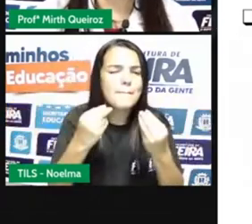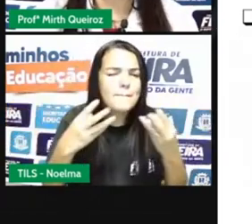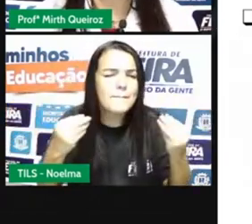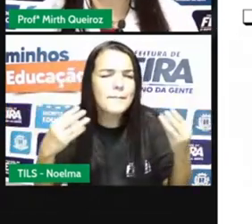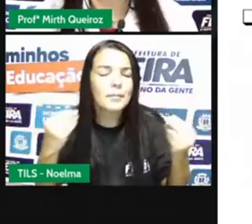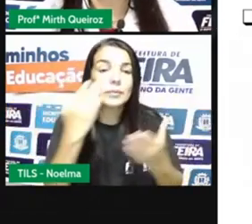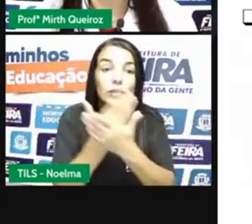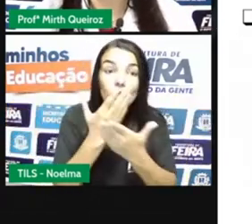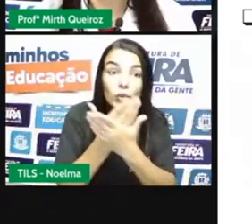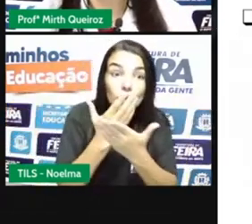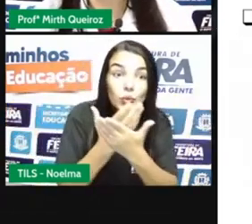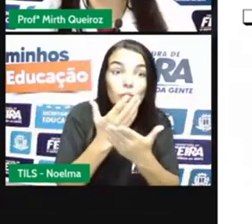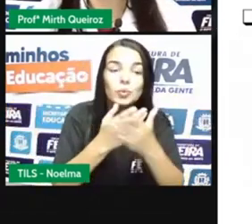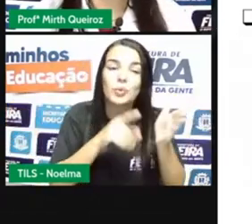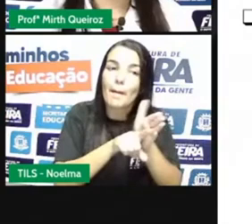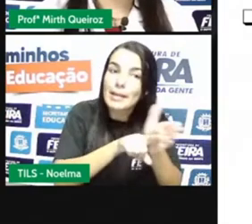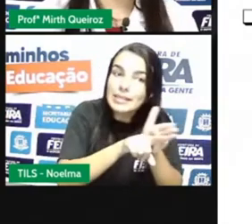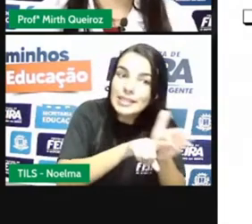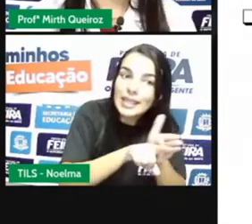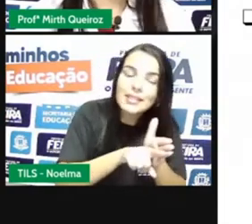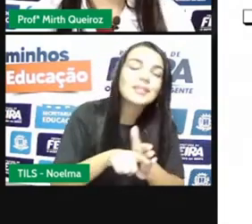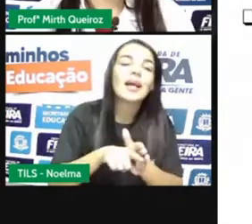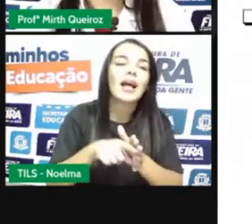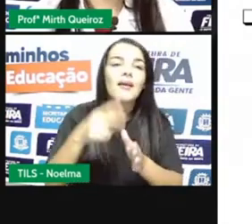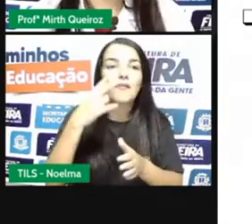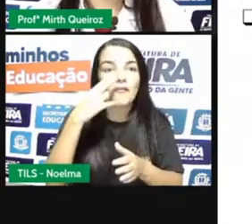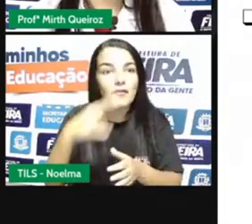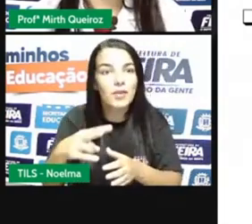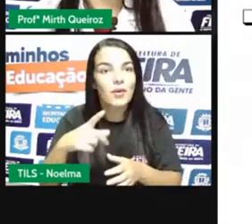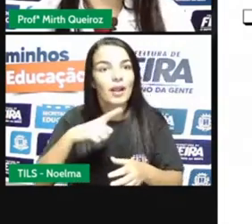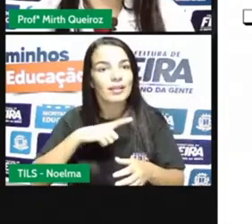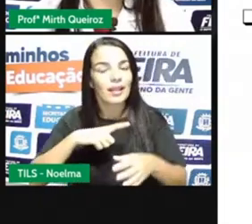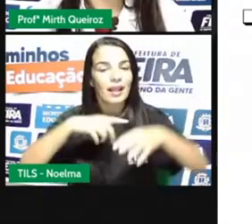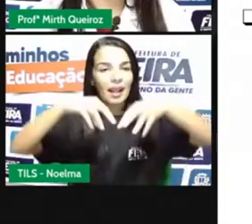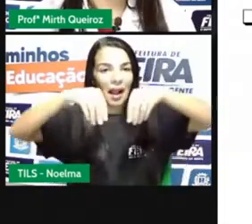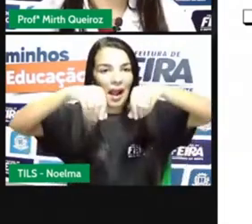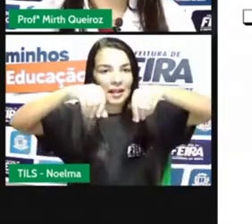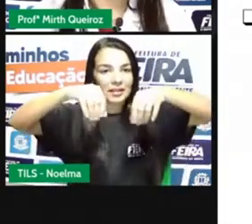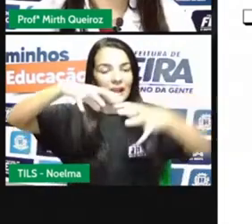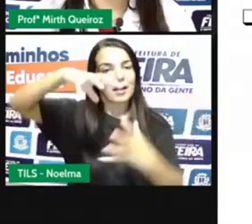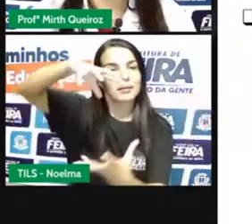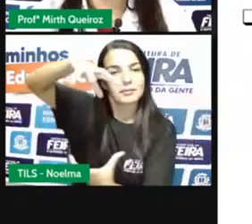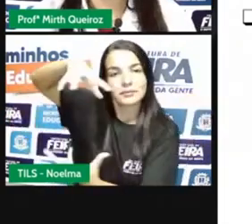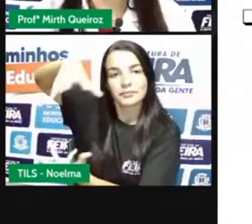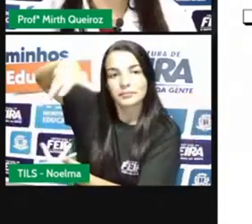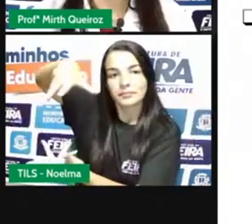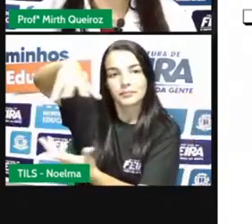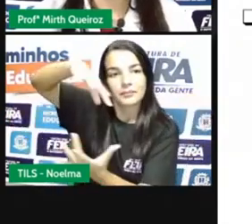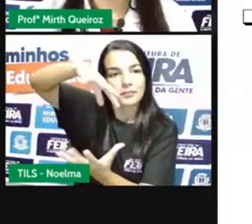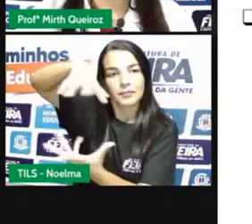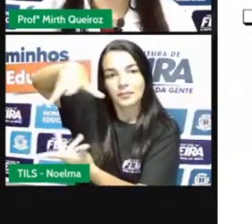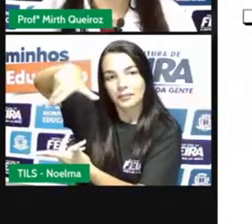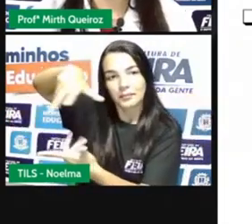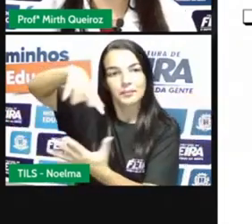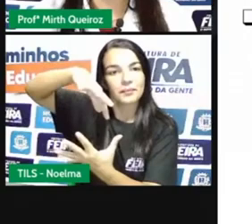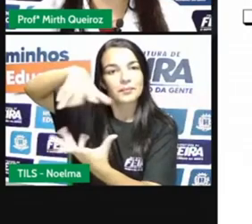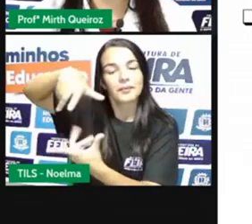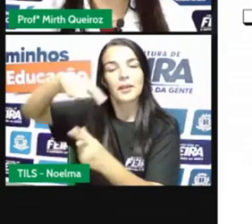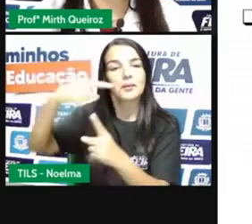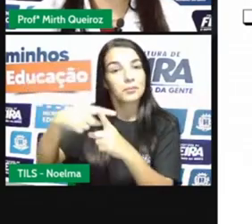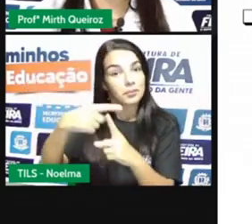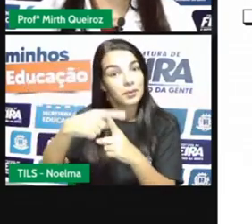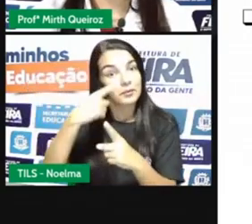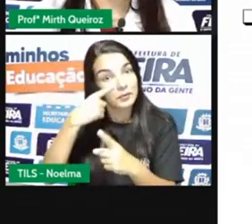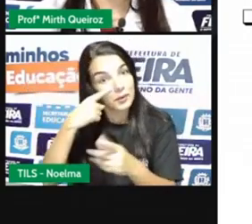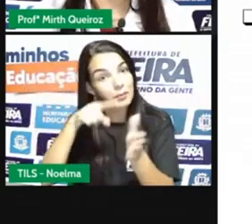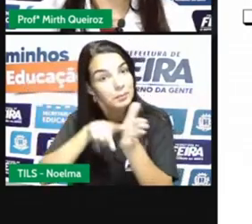de Terra redonda, Terra com formato esférico. Foram através de comprovações aí